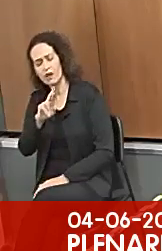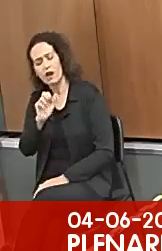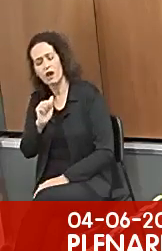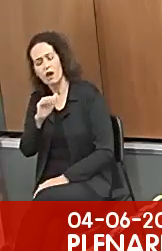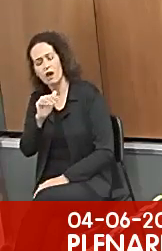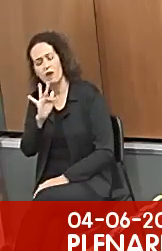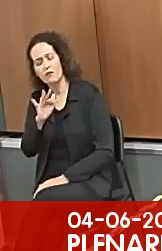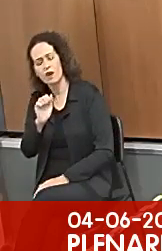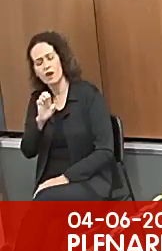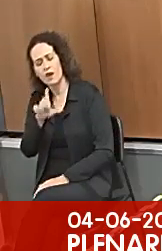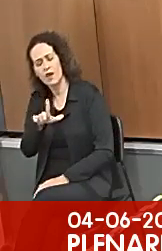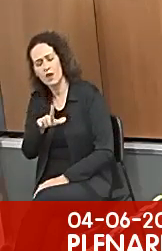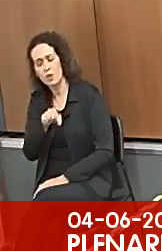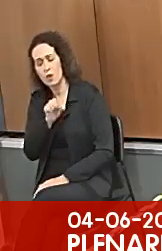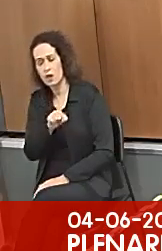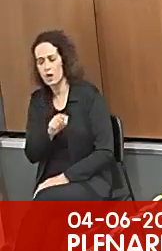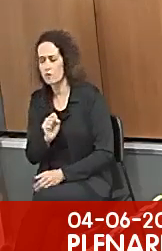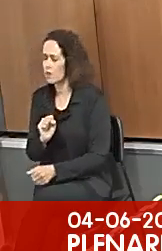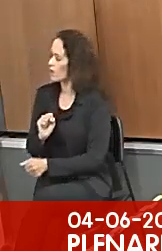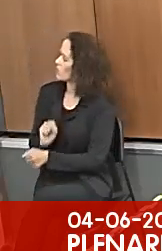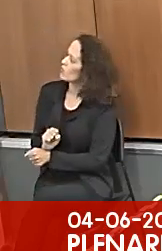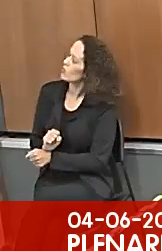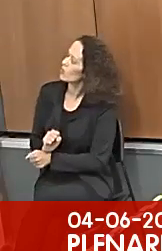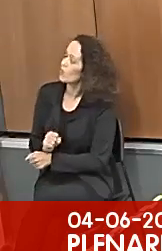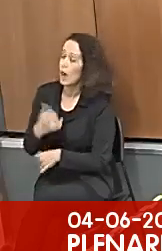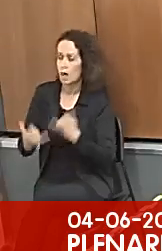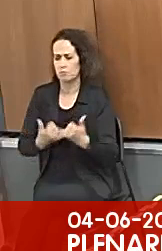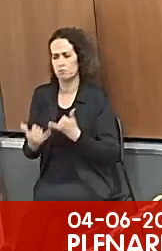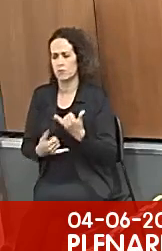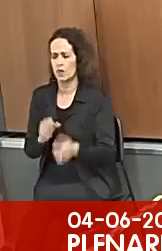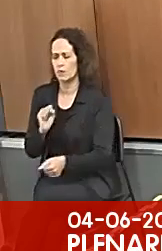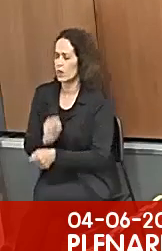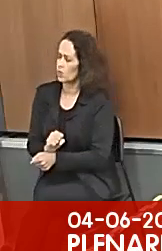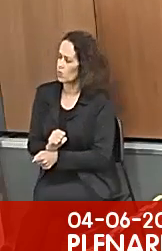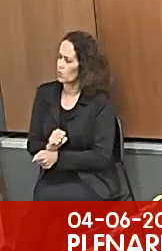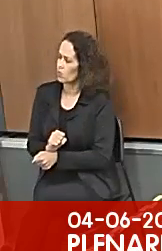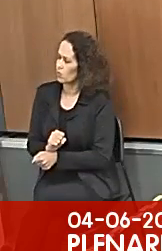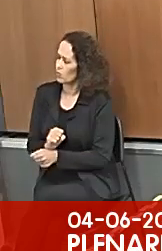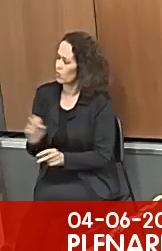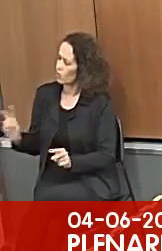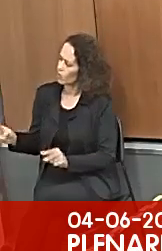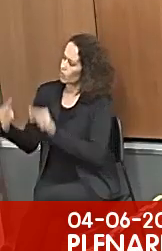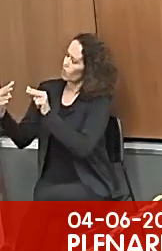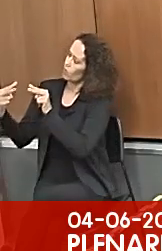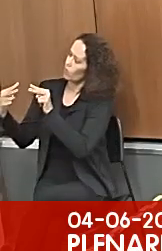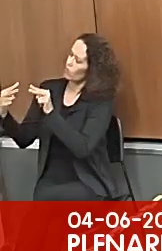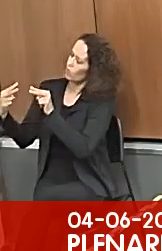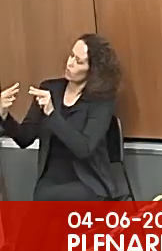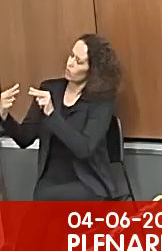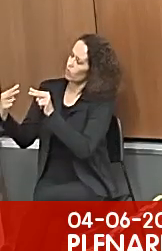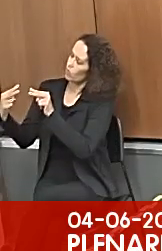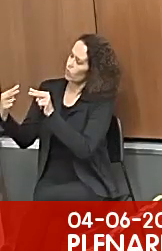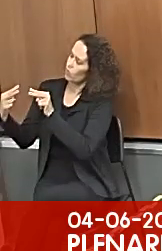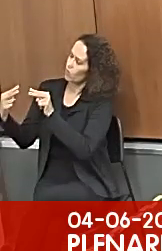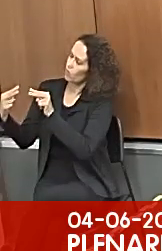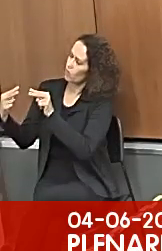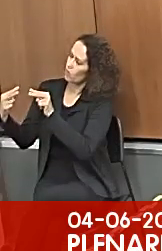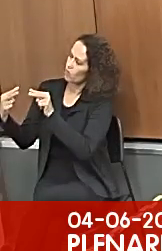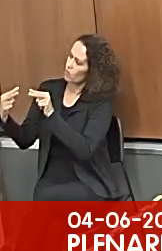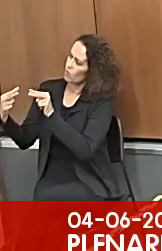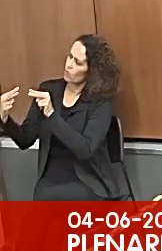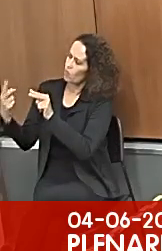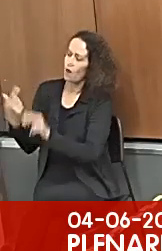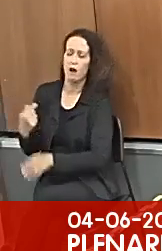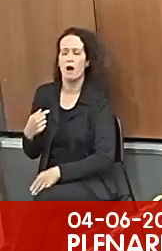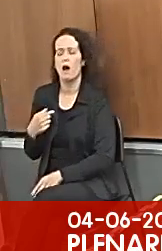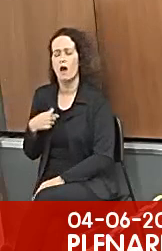Rafael, ele parou o que ele estava fazendo, ele parou a brincadeira e ele olhou para mim. E eu cheguei